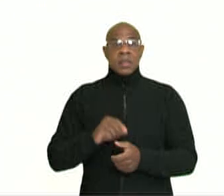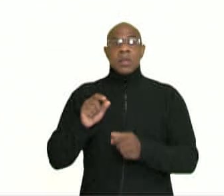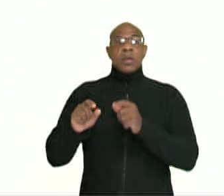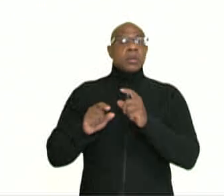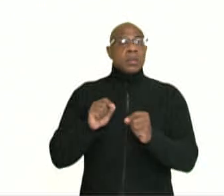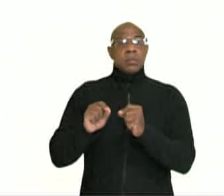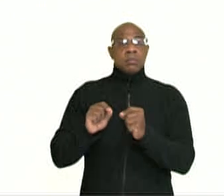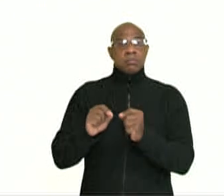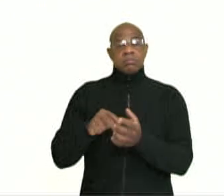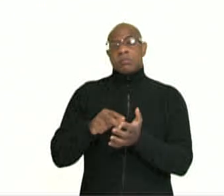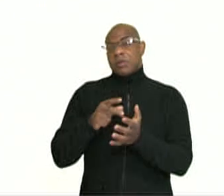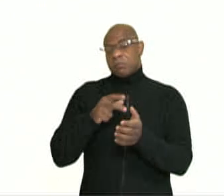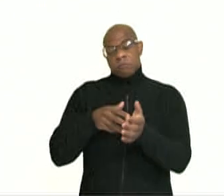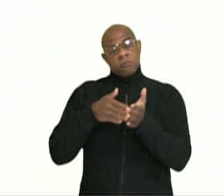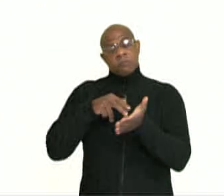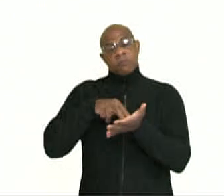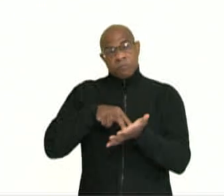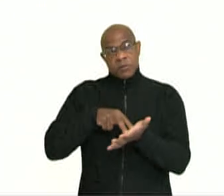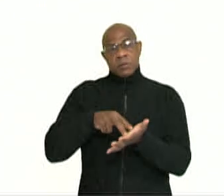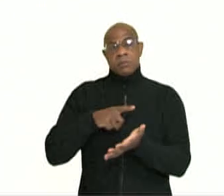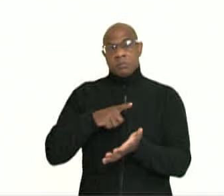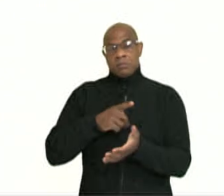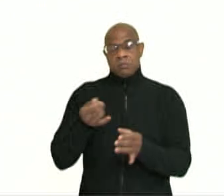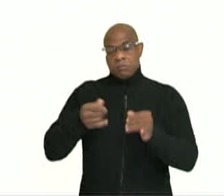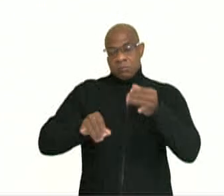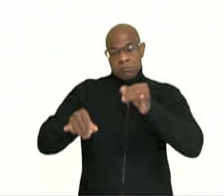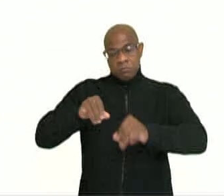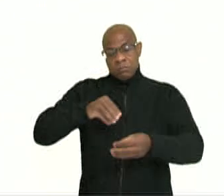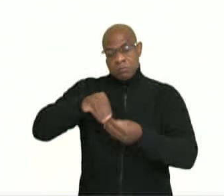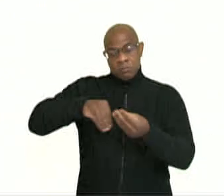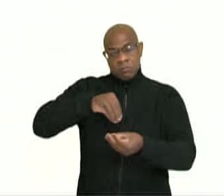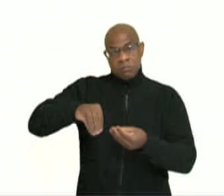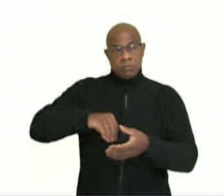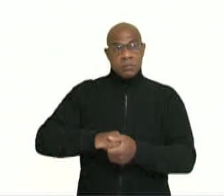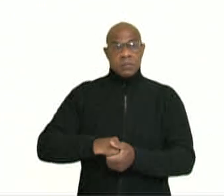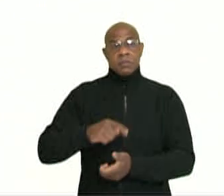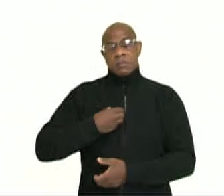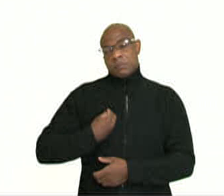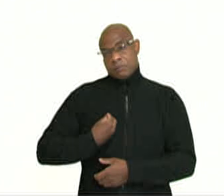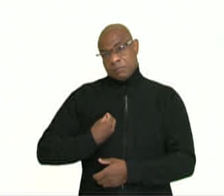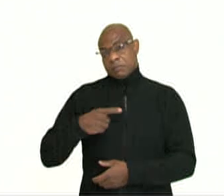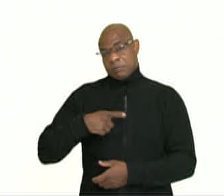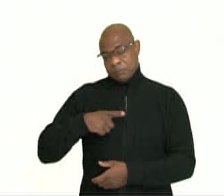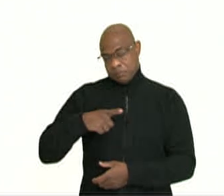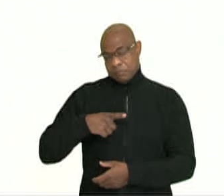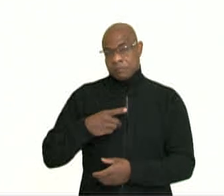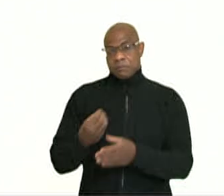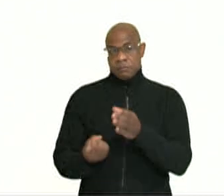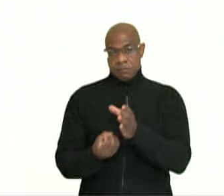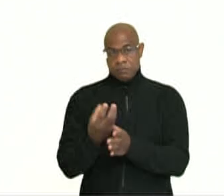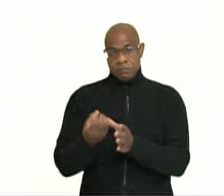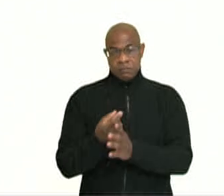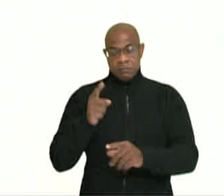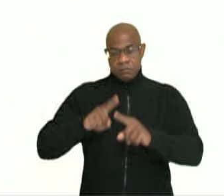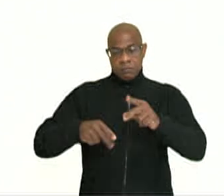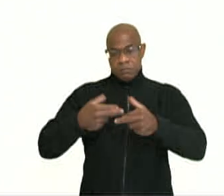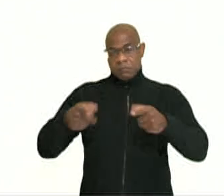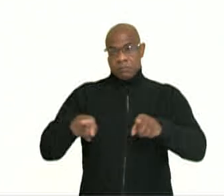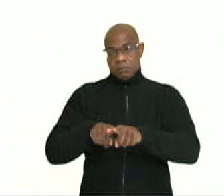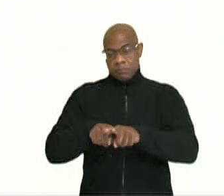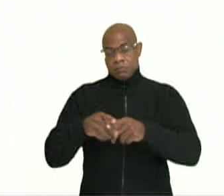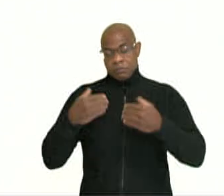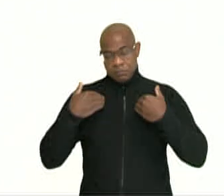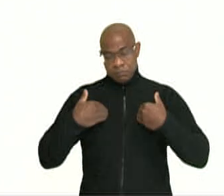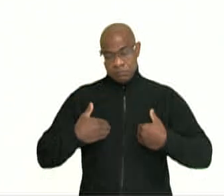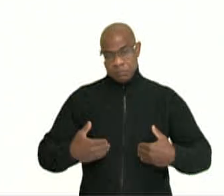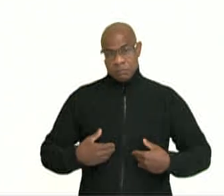de um elemento químico. Estão presentes em todas as substâncias químicas, materiais e compostos, inclusive no nosso corpo e